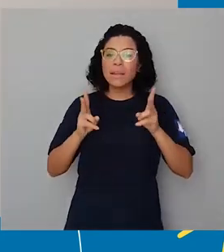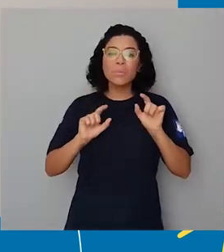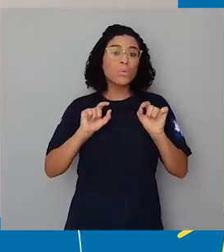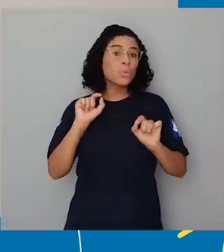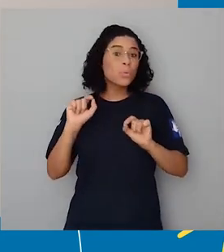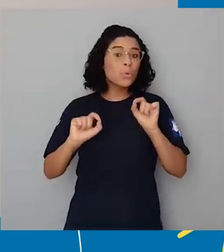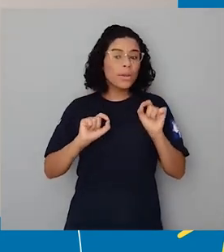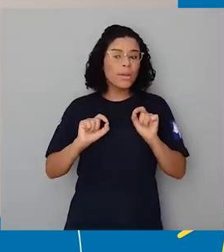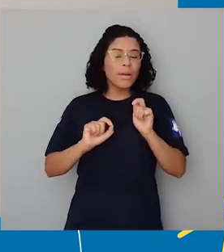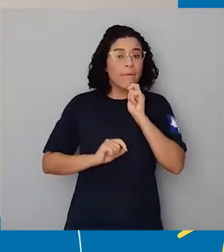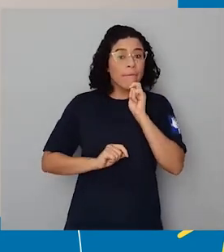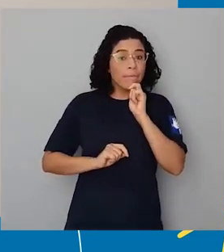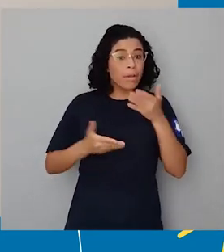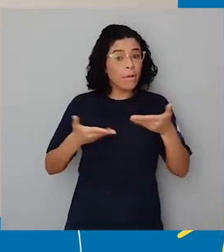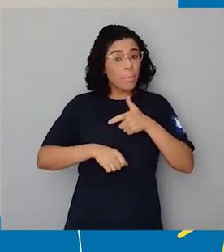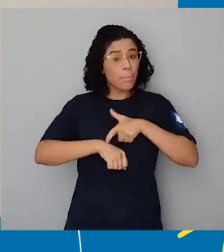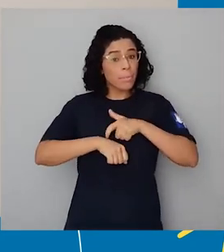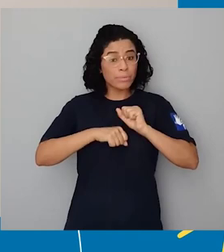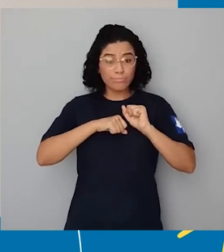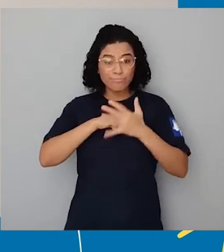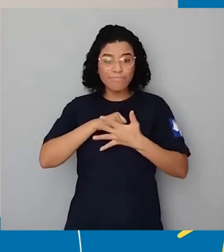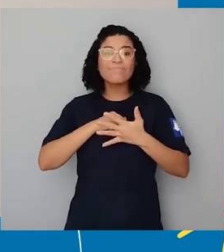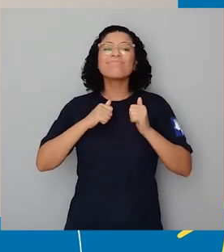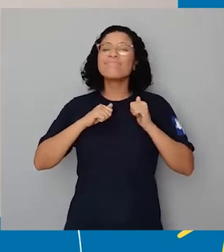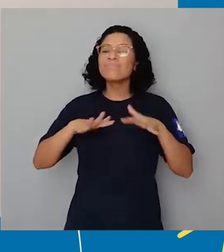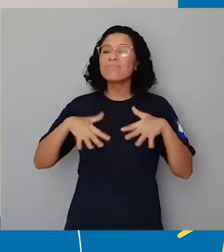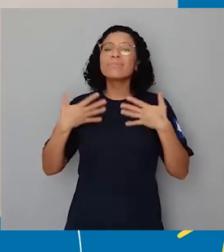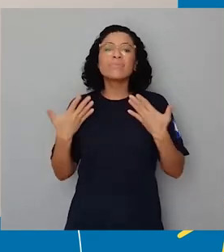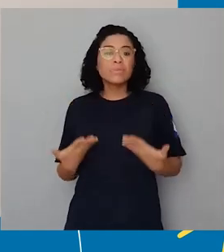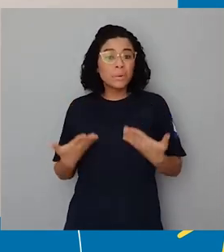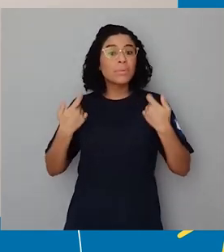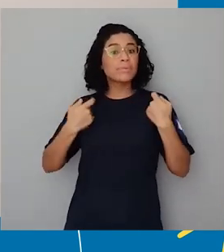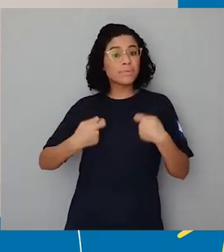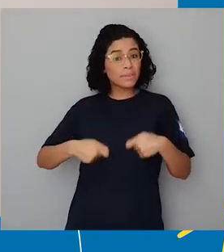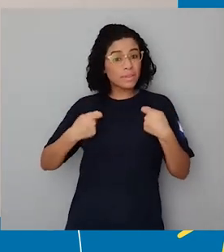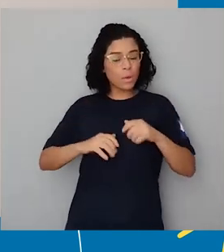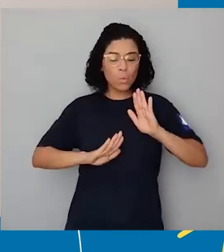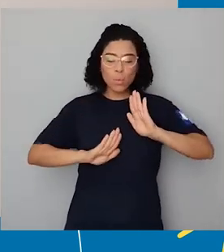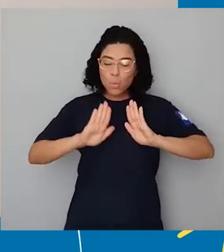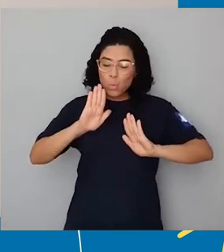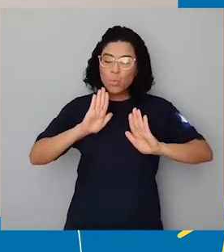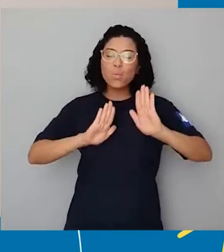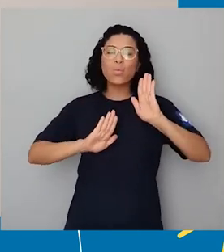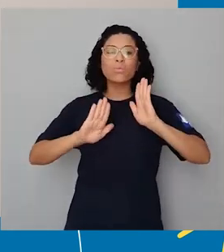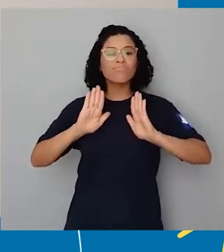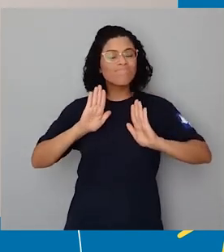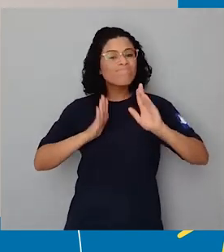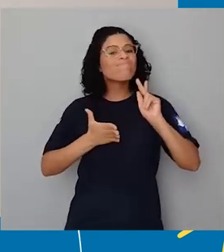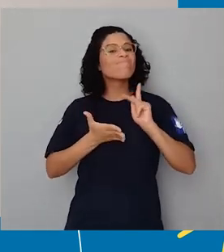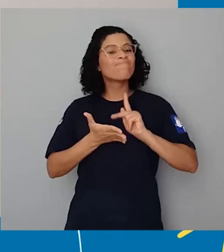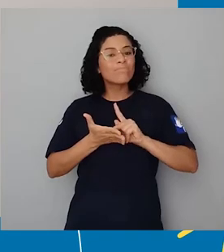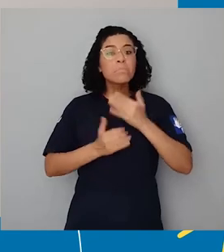reiterando, ainda estamos em pandemia. Então, é sempre necessário tomar muito cuidado.